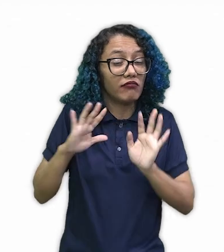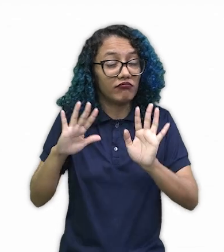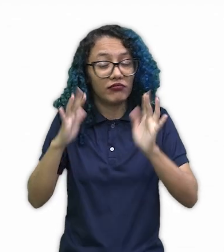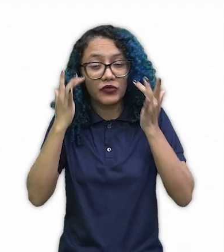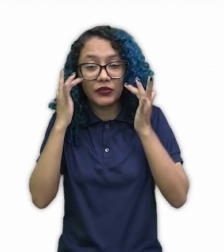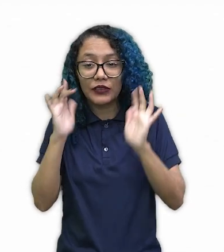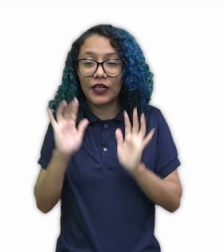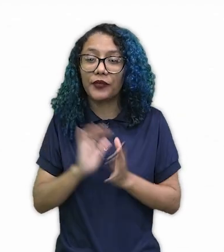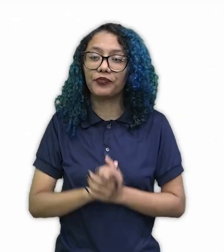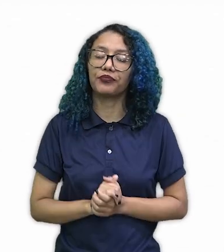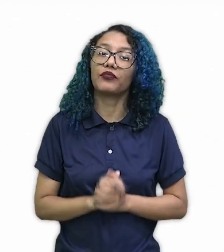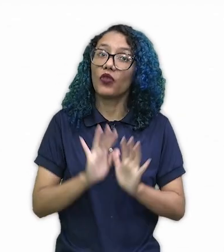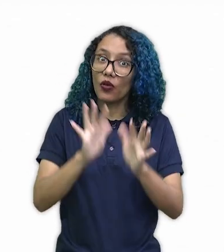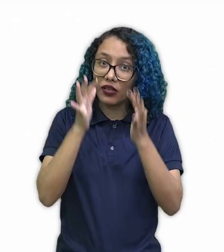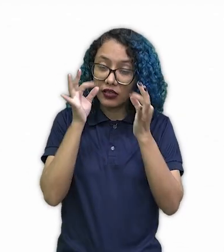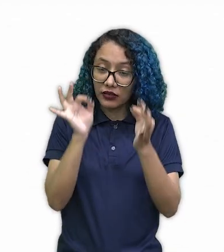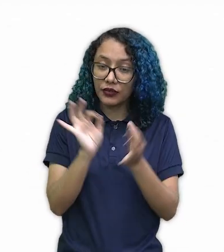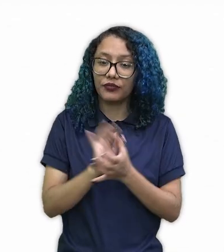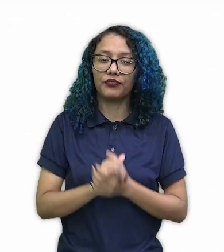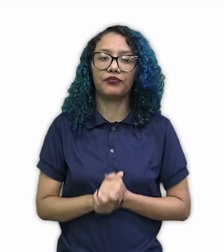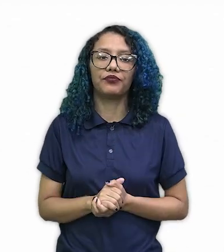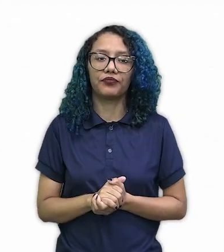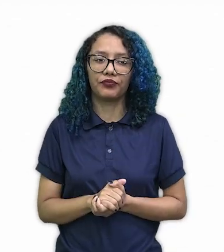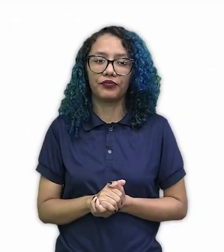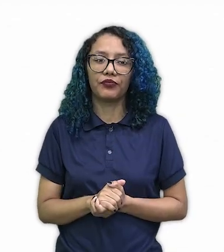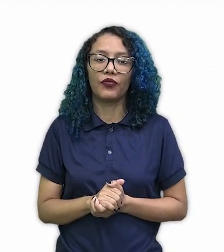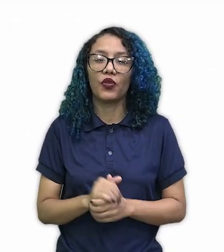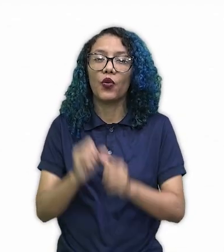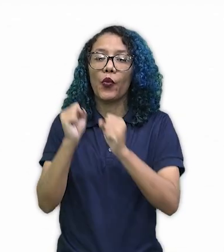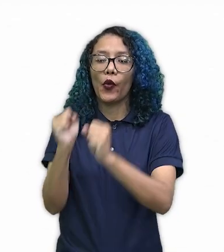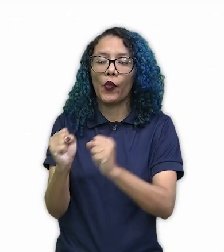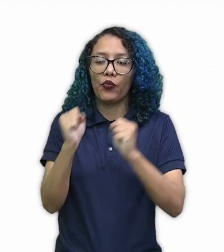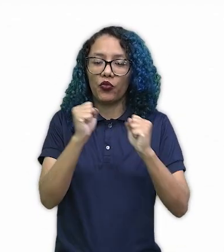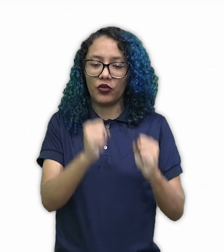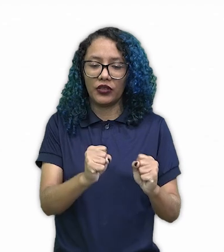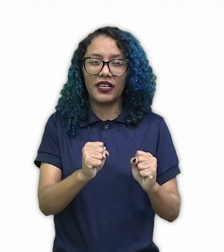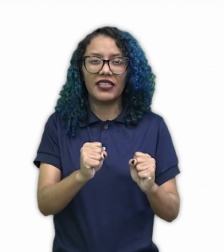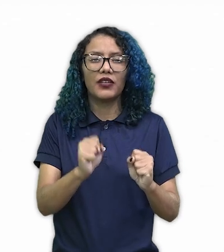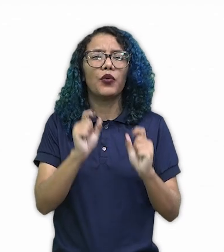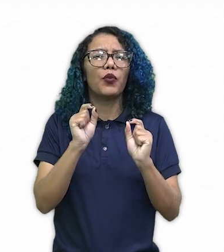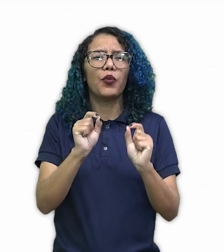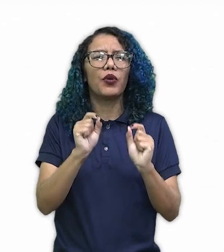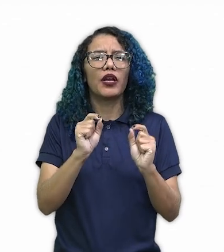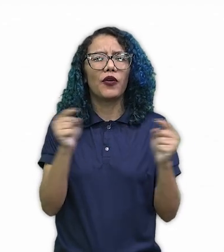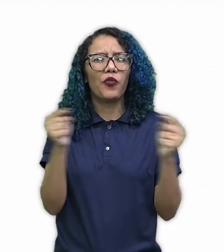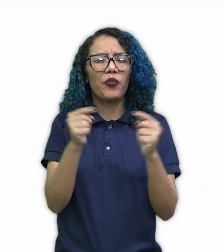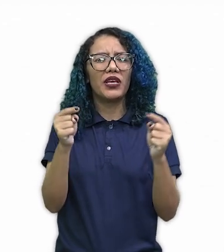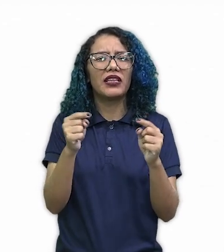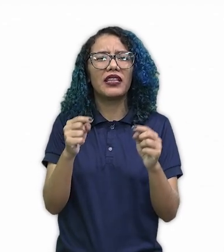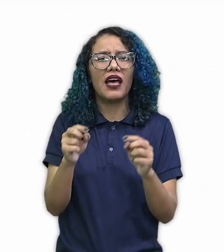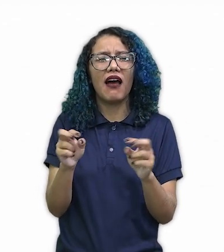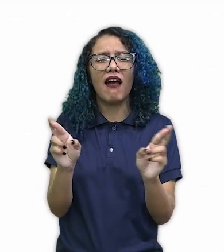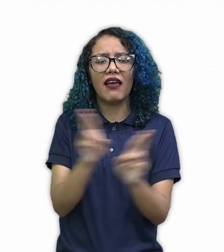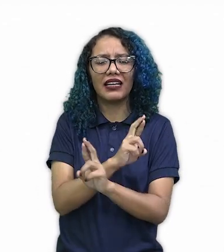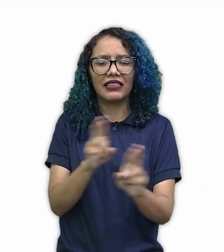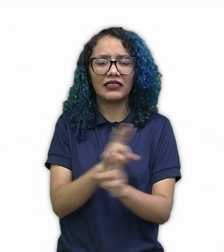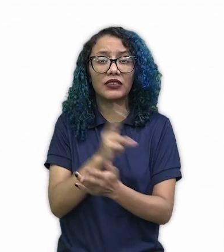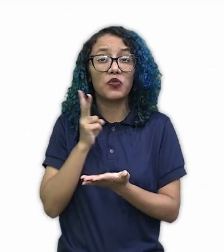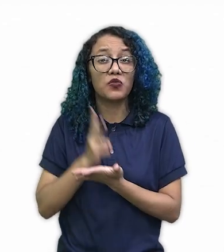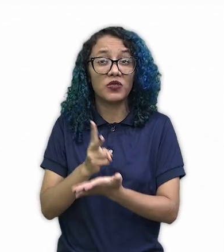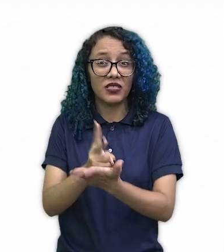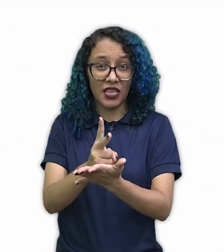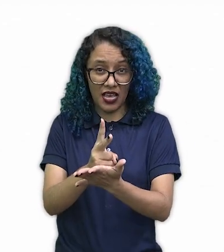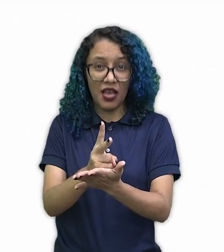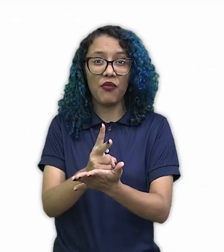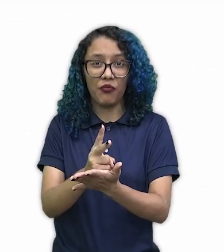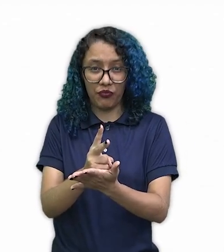Tem um ponto de atenção, gente, aqui. O poder é sempre uma relação, tá? É toma lá, dá